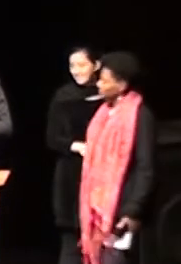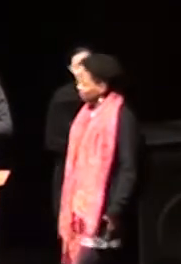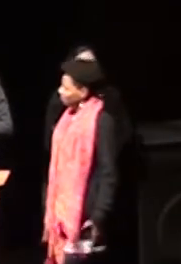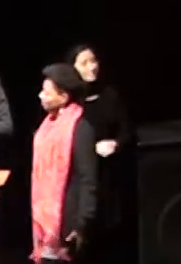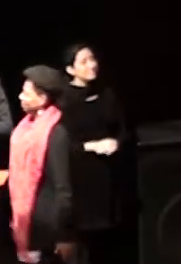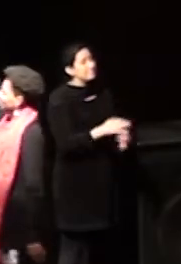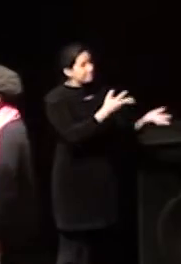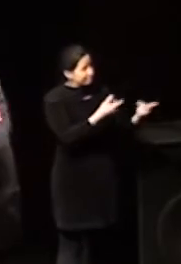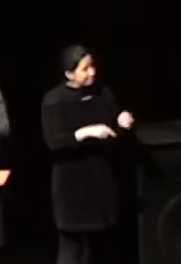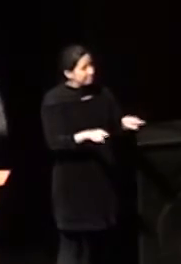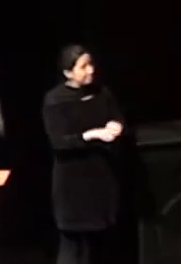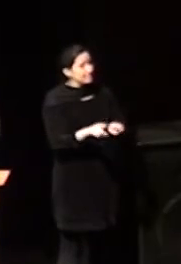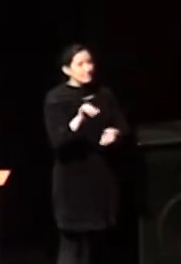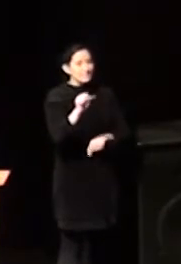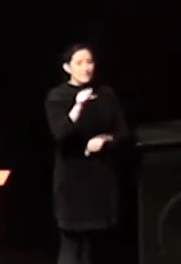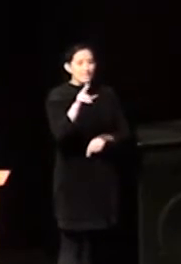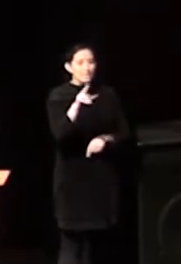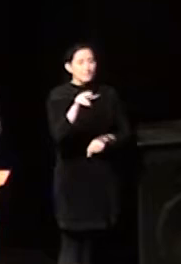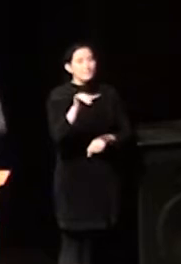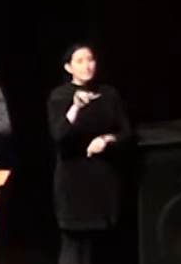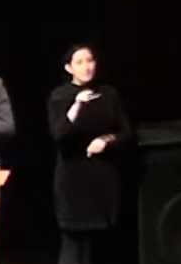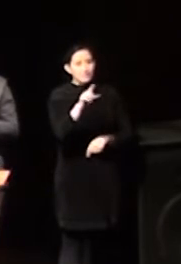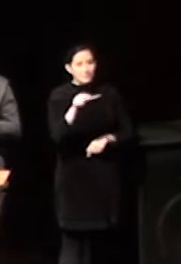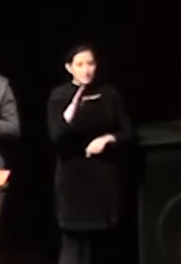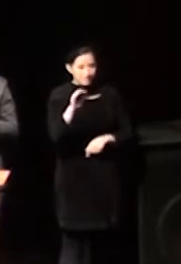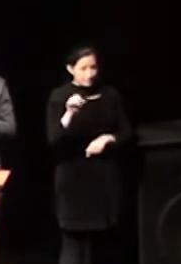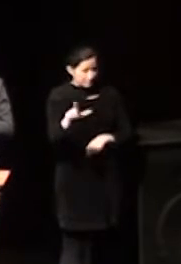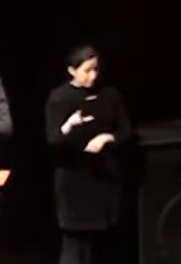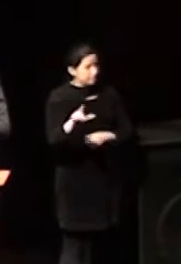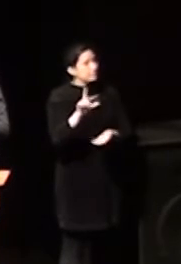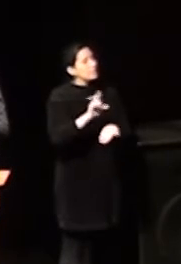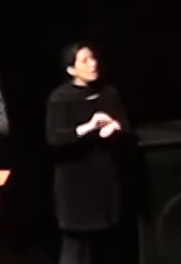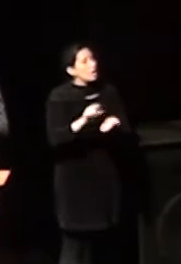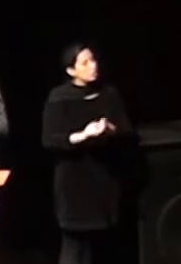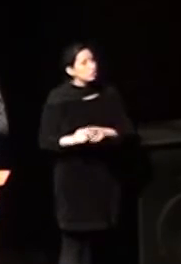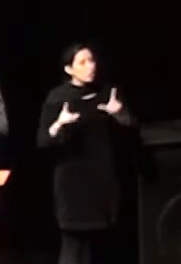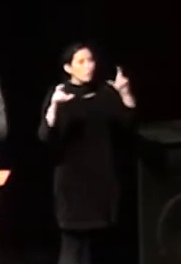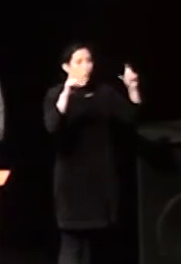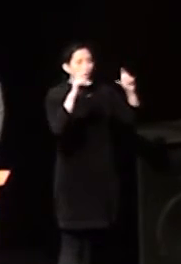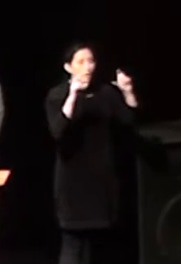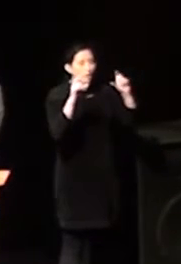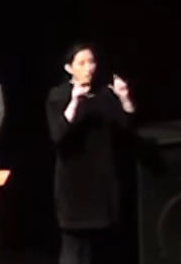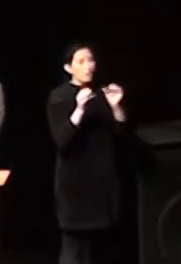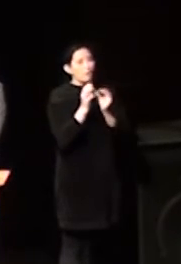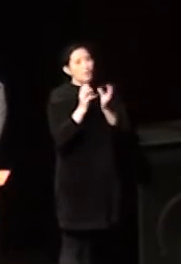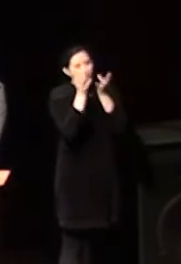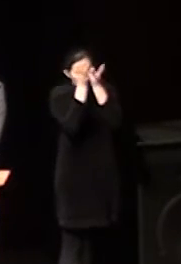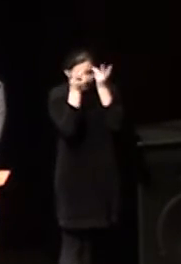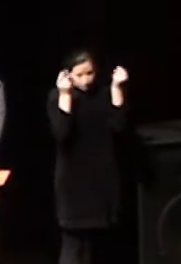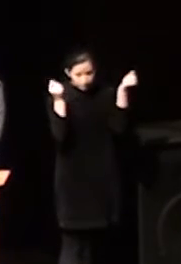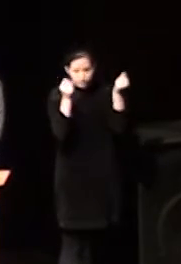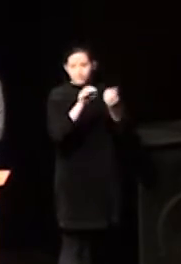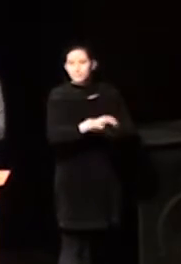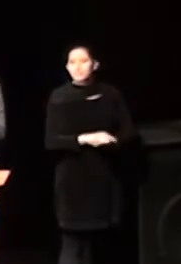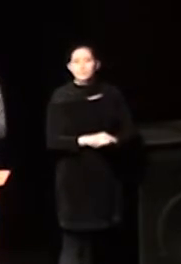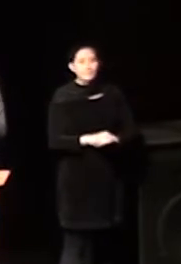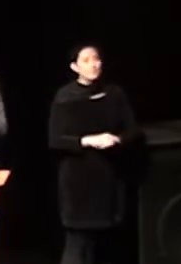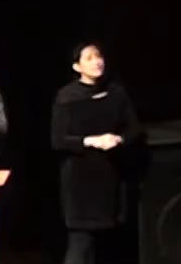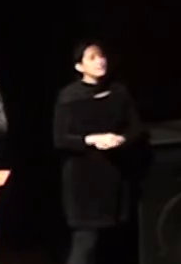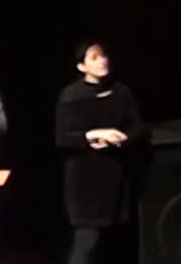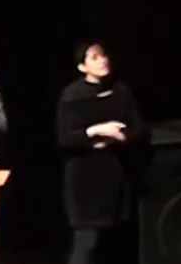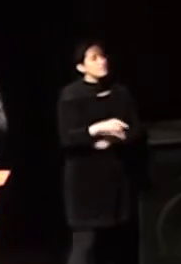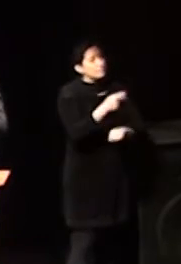Chamo também Isabel Levisky, com o artigo A Fotografia Abstrata, e receberá o prêmio pelas mãos da professora Ana